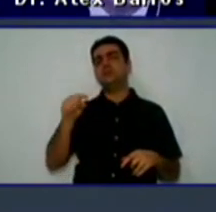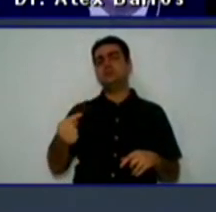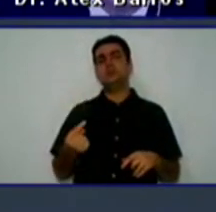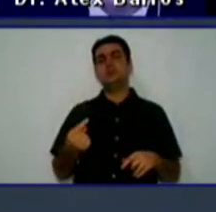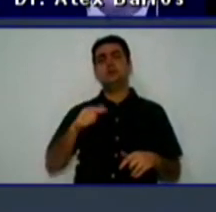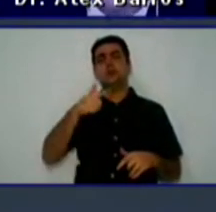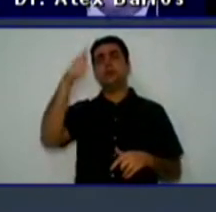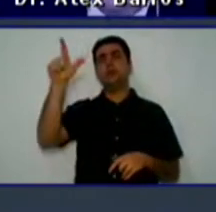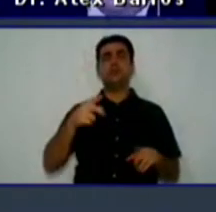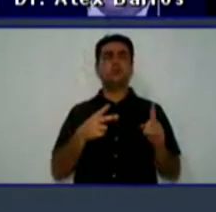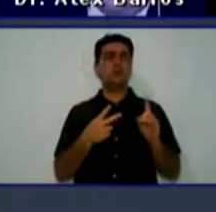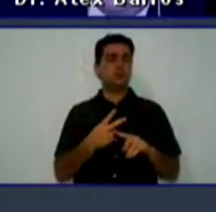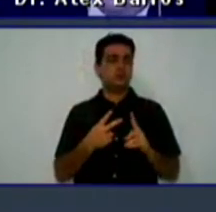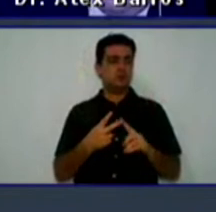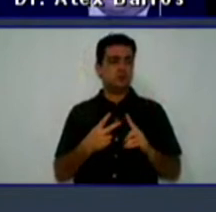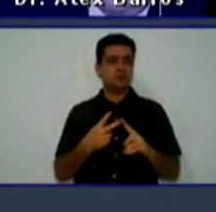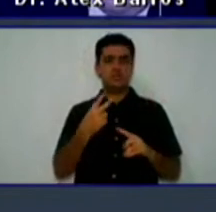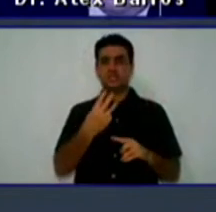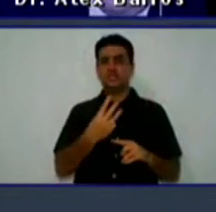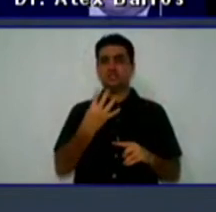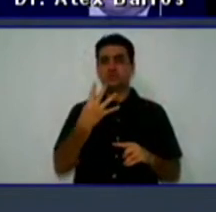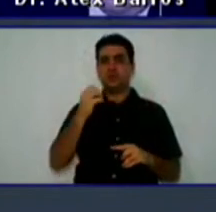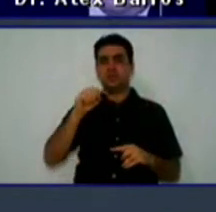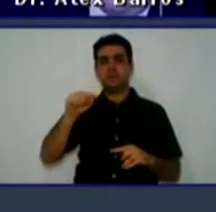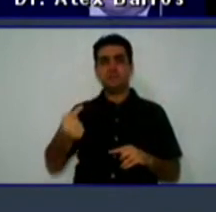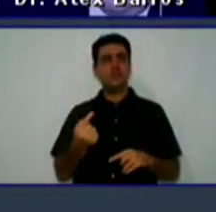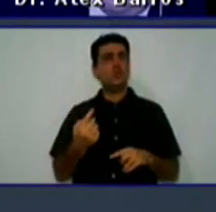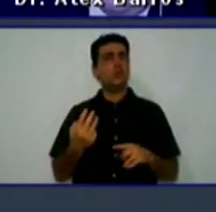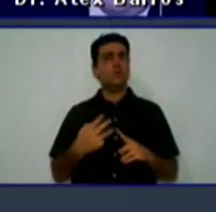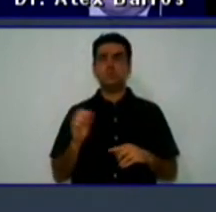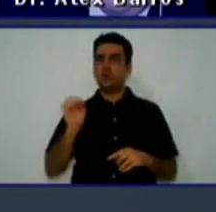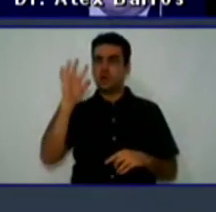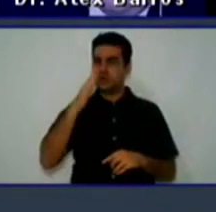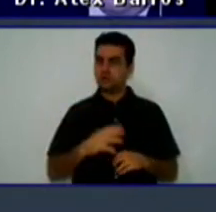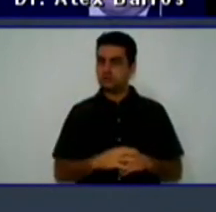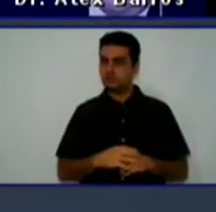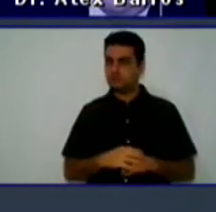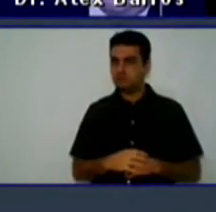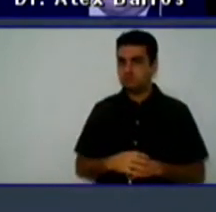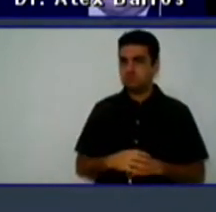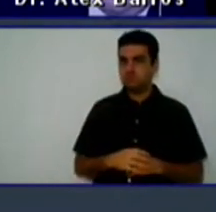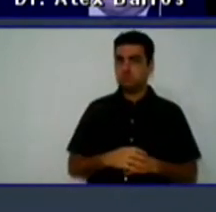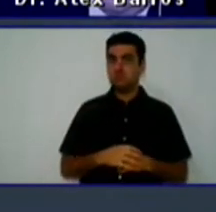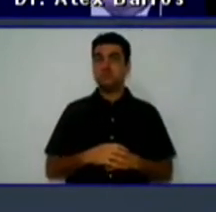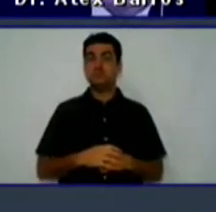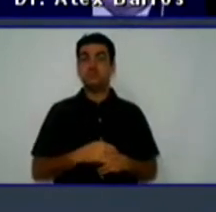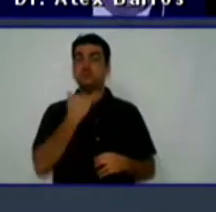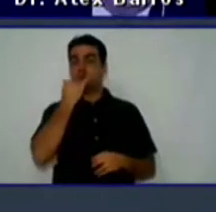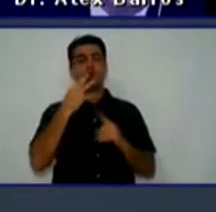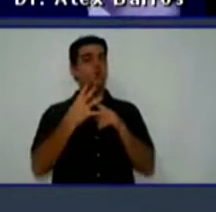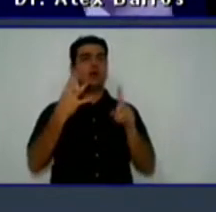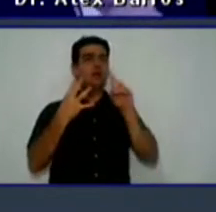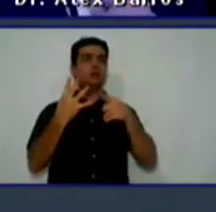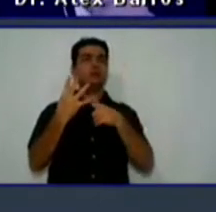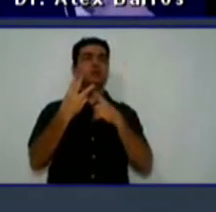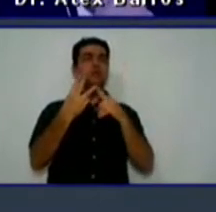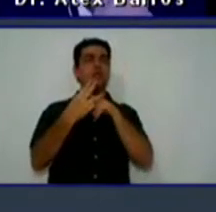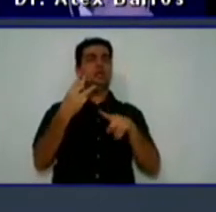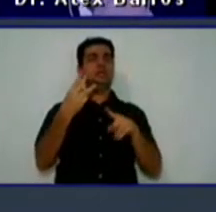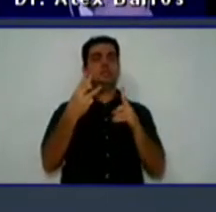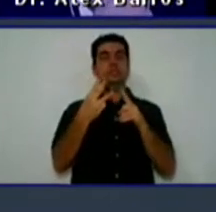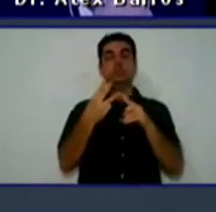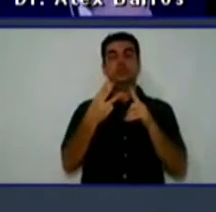R$ 336.600, o outro no valor de R$ 340.000, na verdade são 3 imóveis, e um outro no